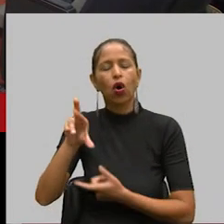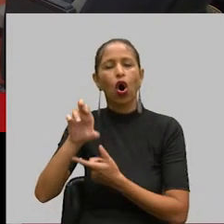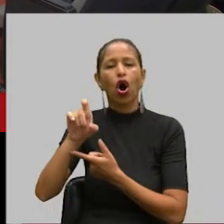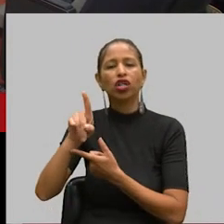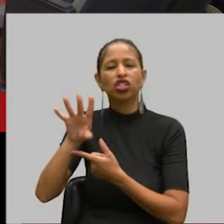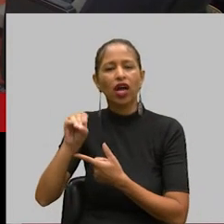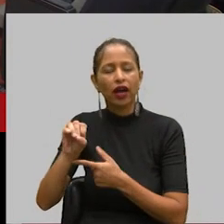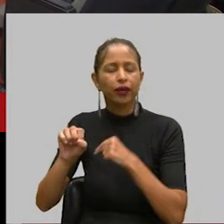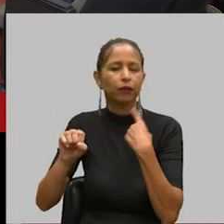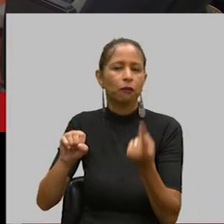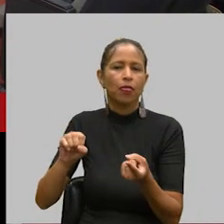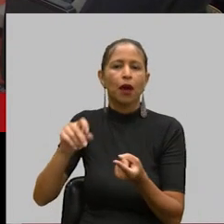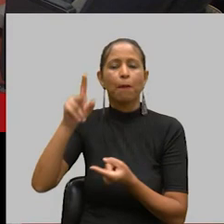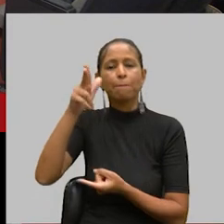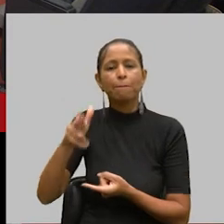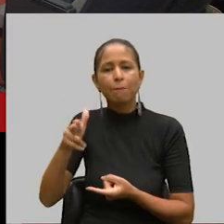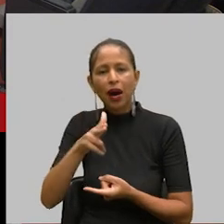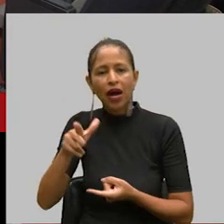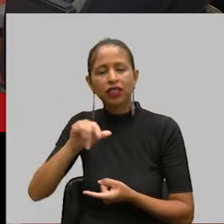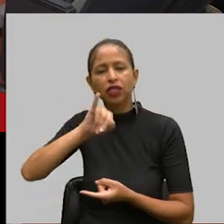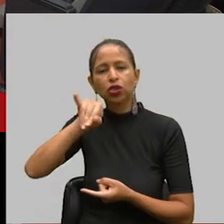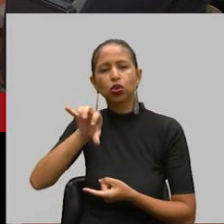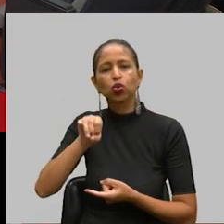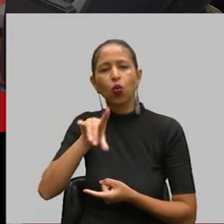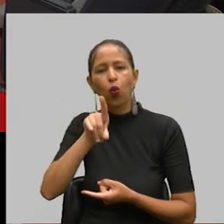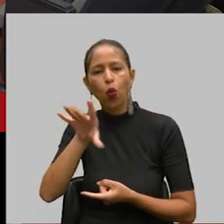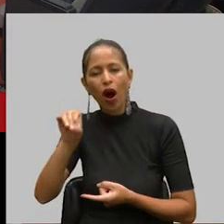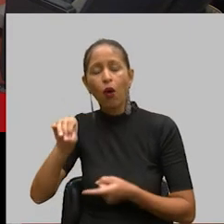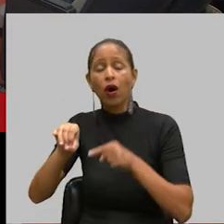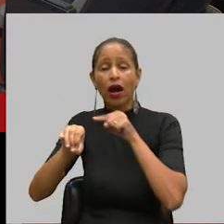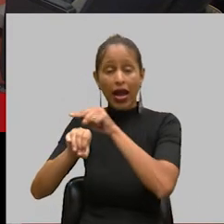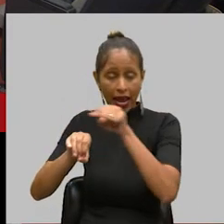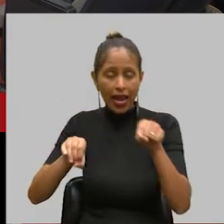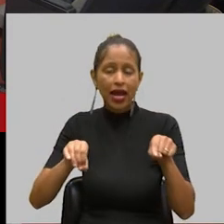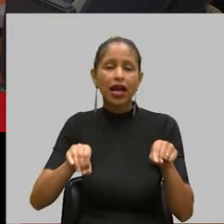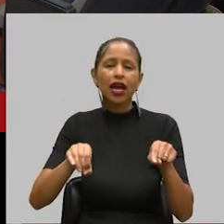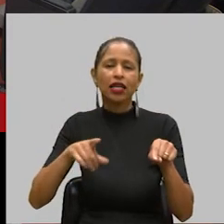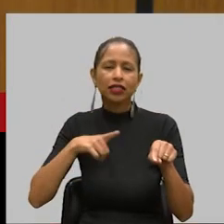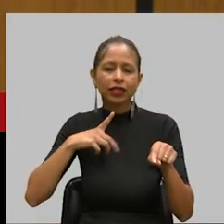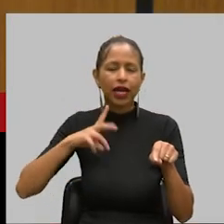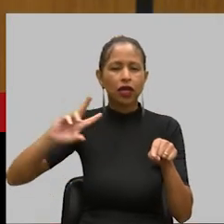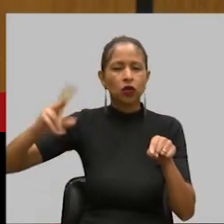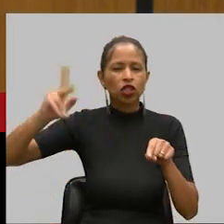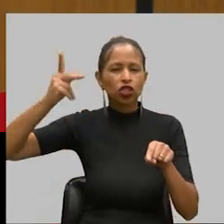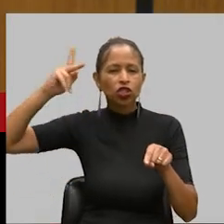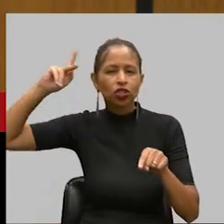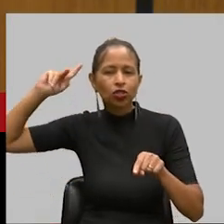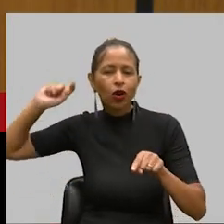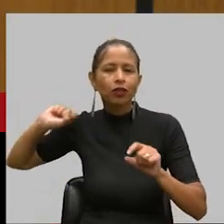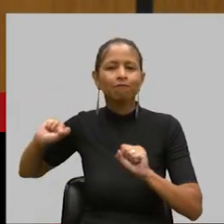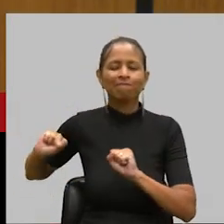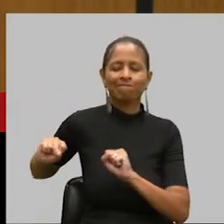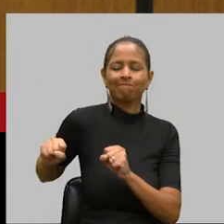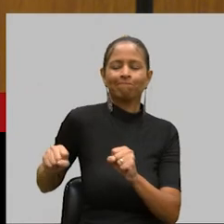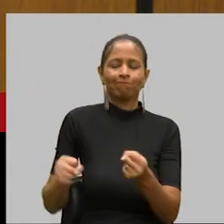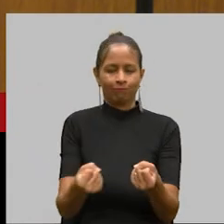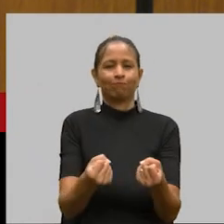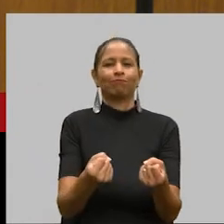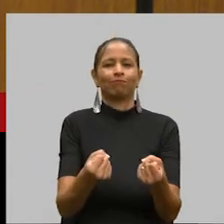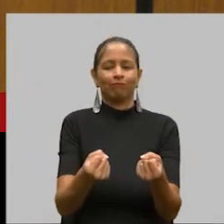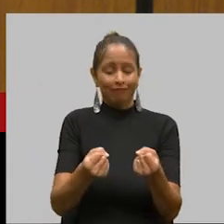Correia Padre João todos eles com o históri significativo